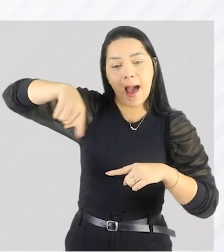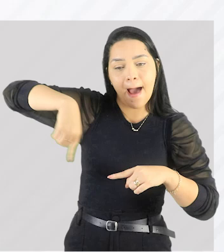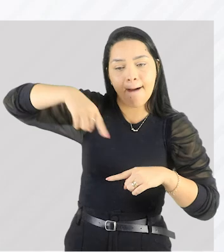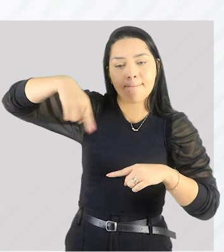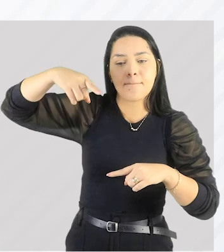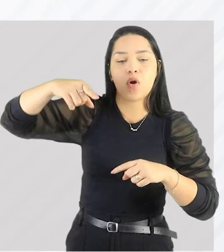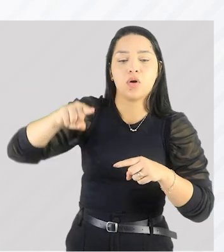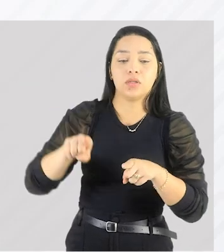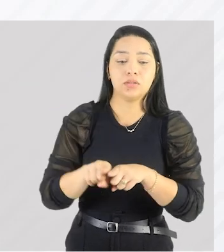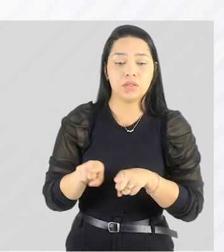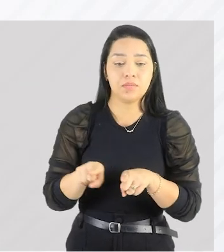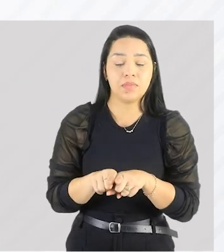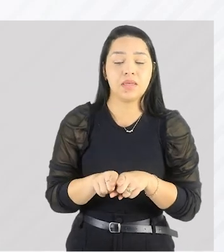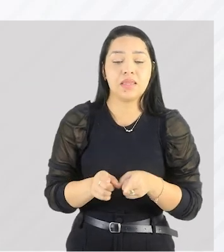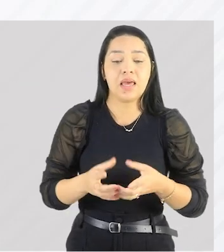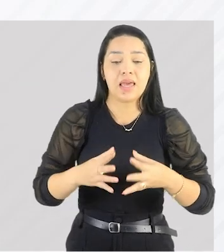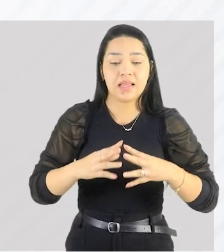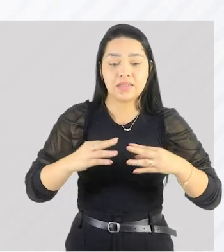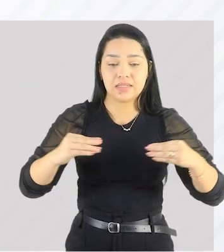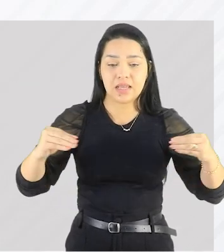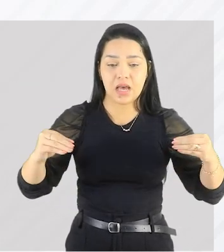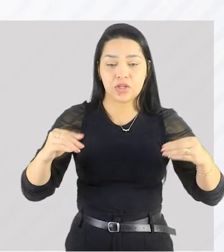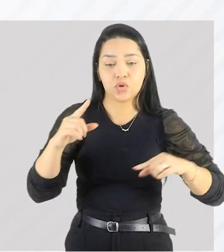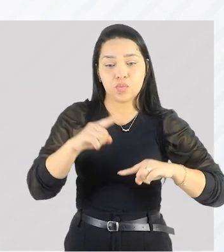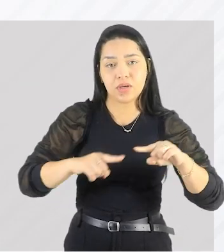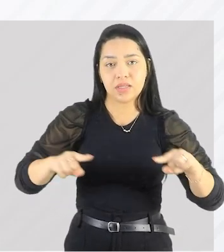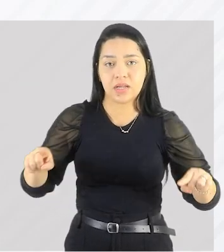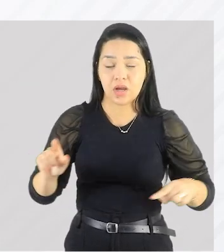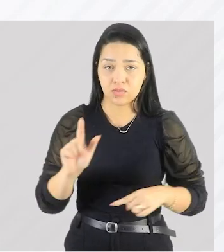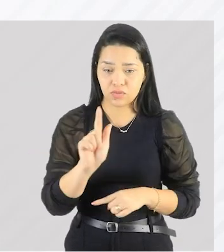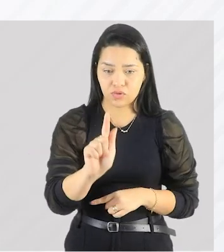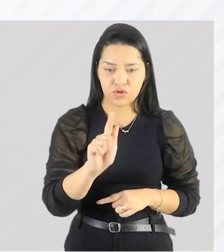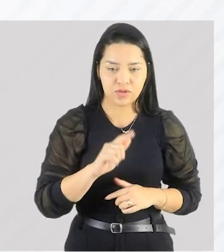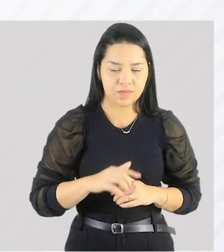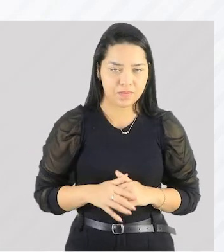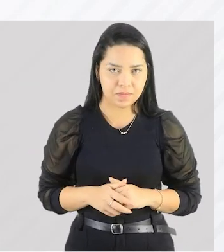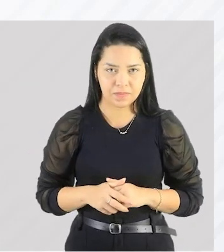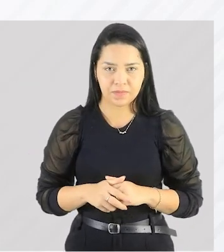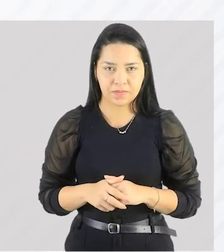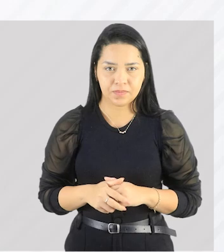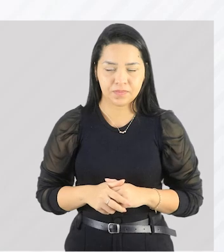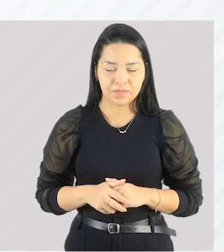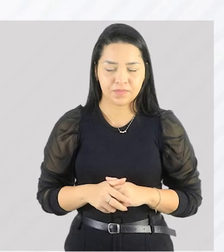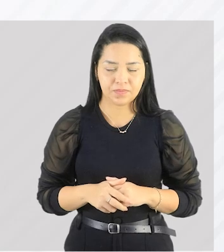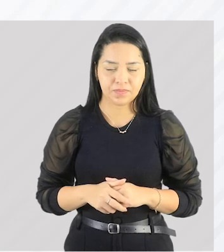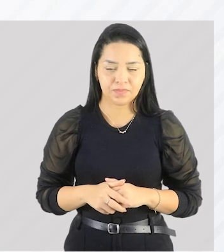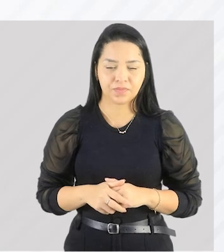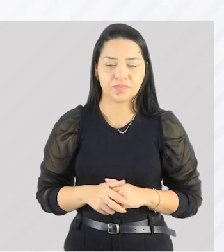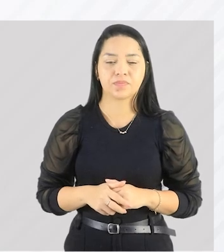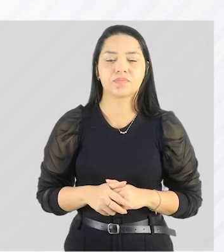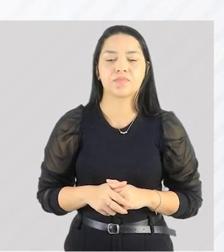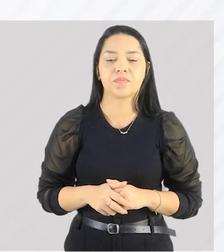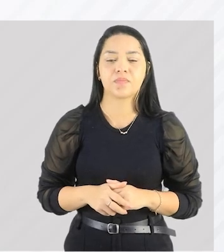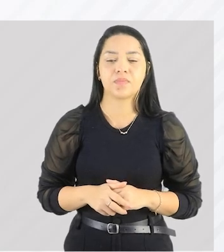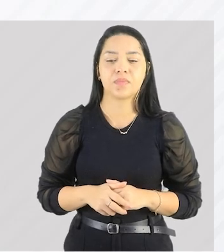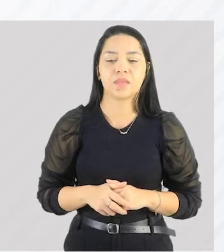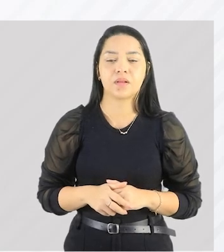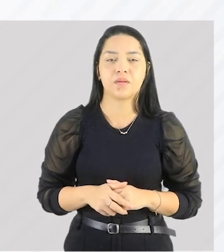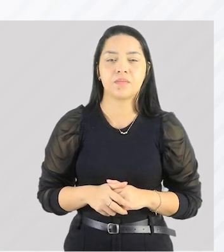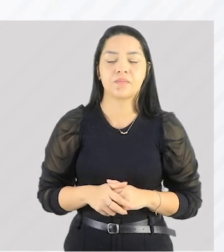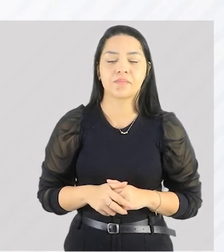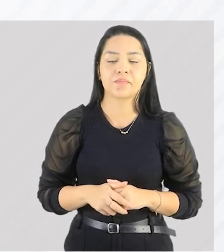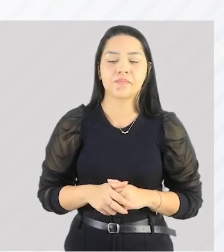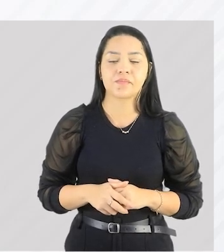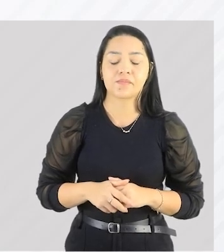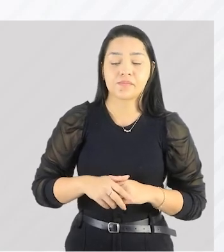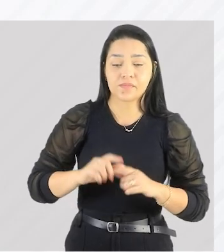mola e do módulo da elasticidade do material G. Muita informação, né, turma? Bora!